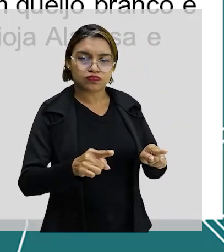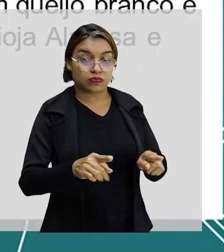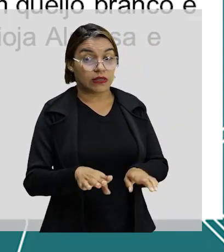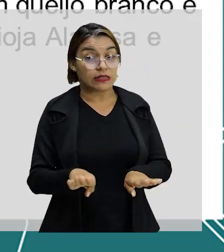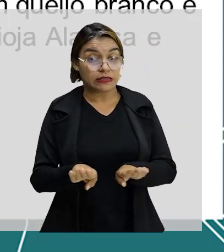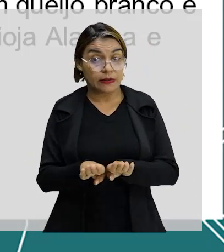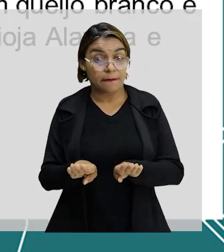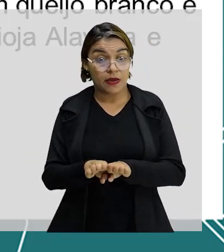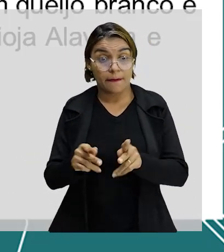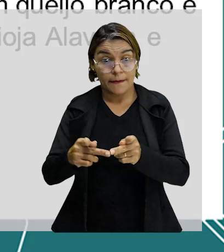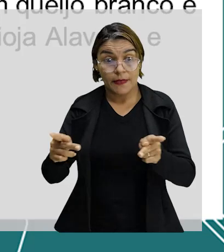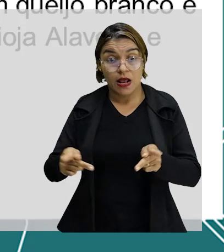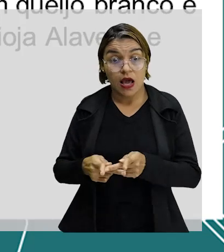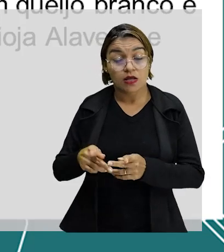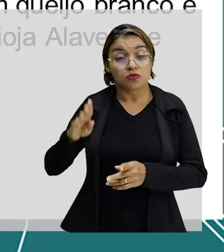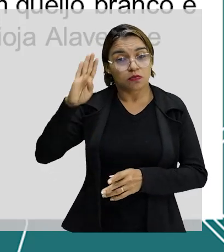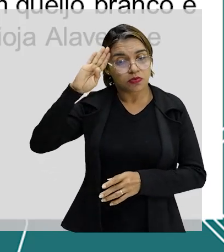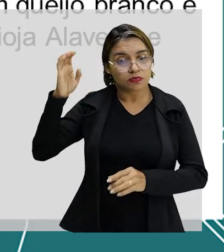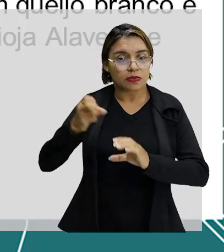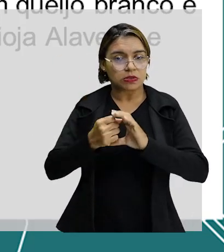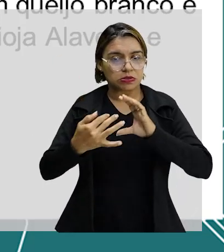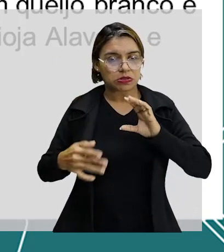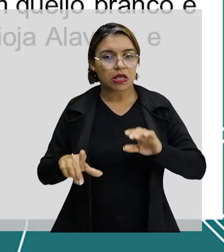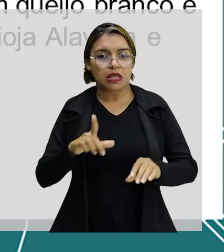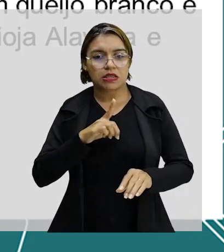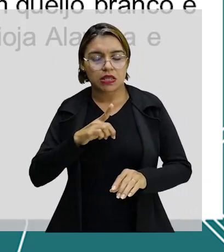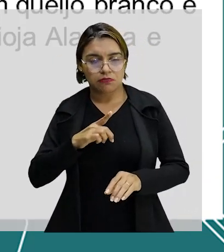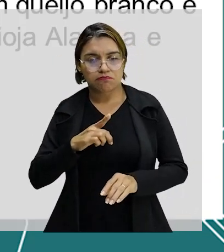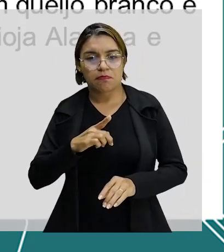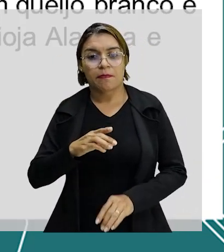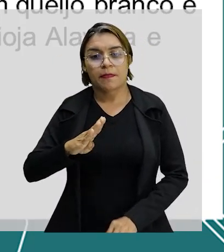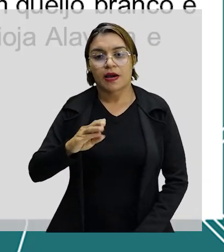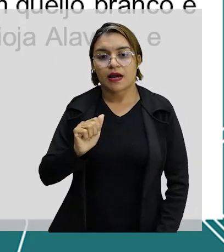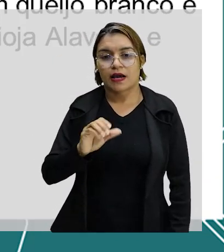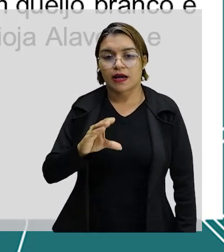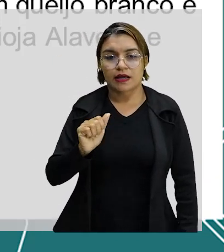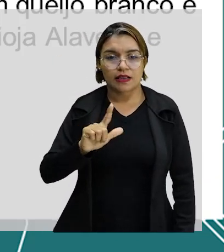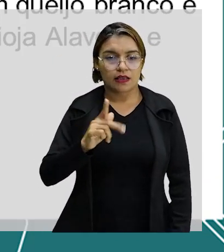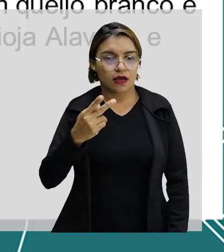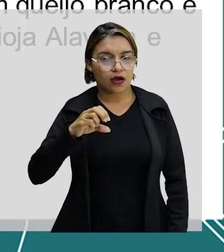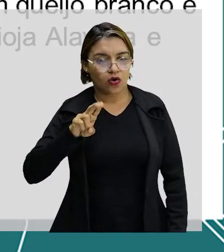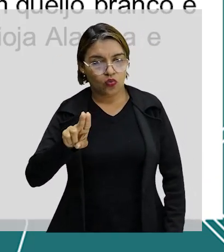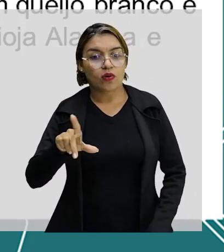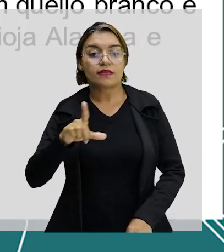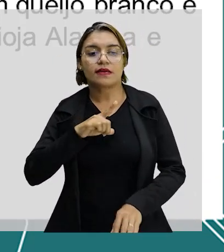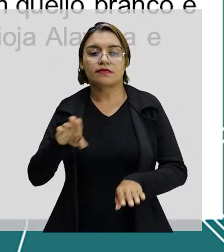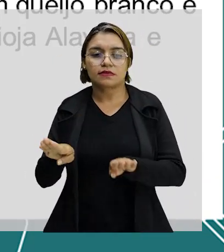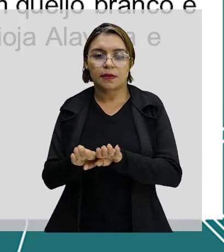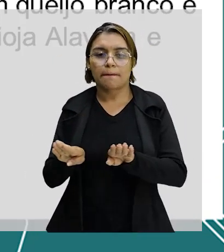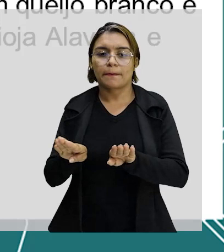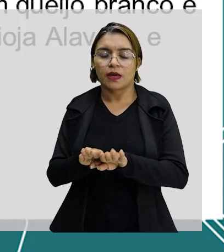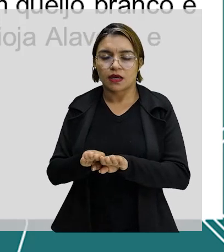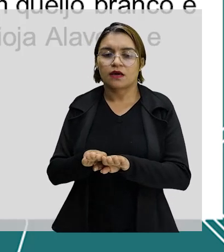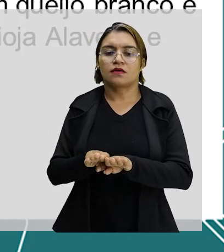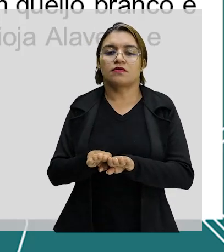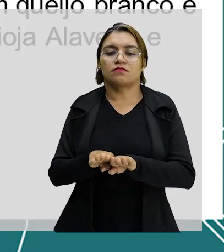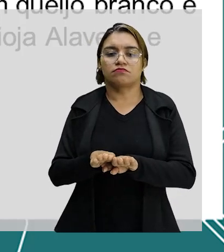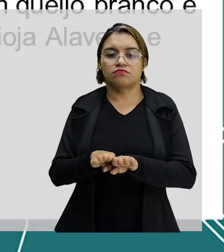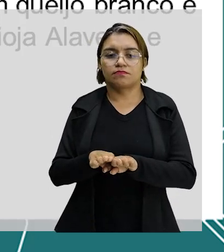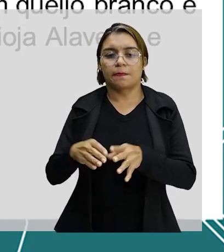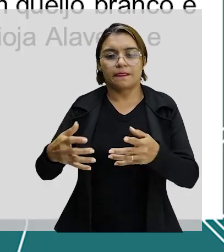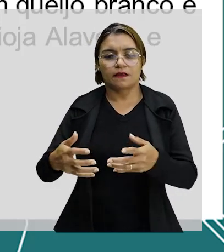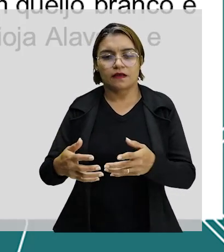os guisos de pescado, sobretudo de bacalhau e merluza, preparados em salsa verde